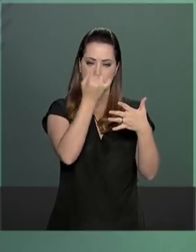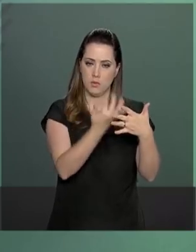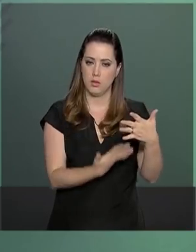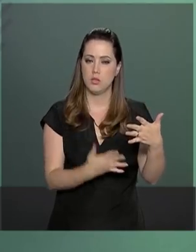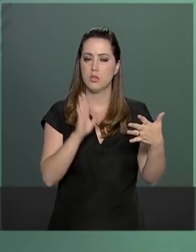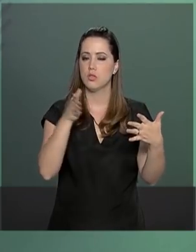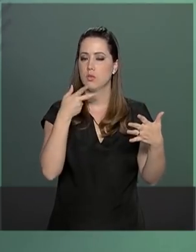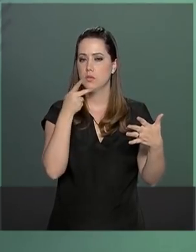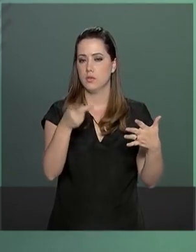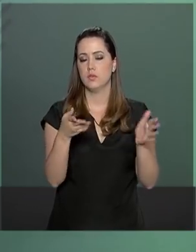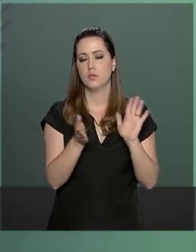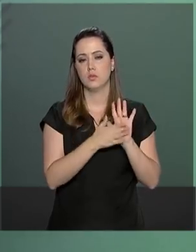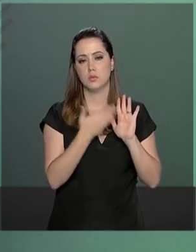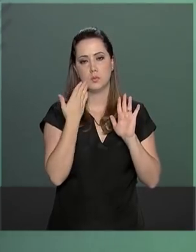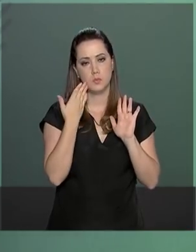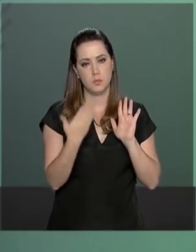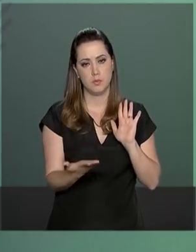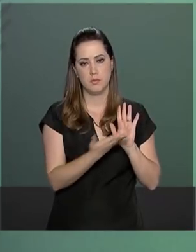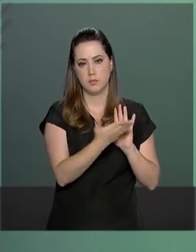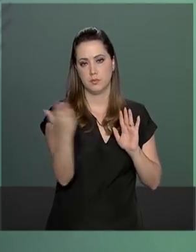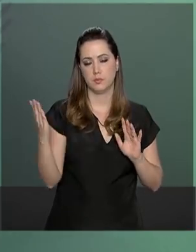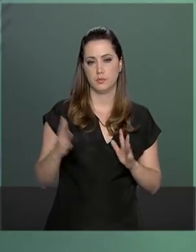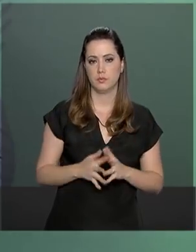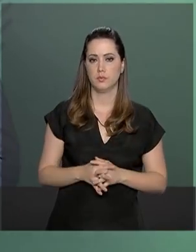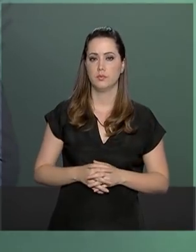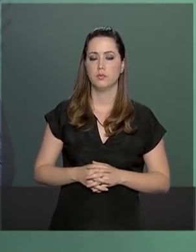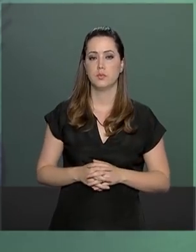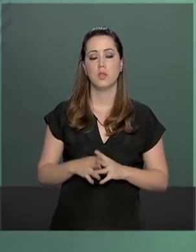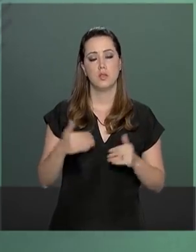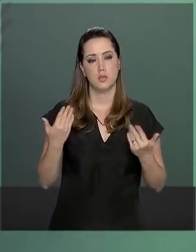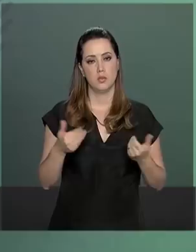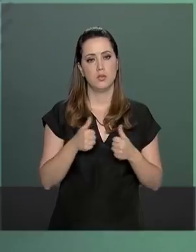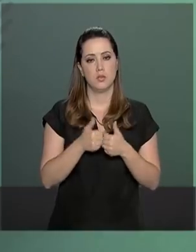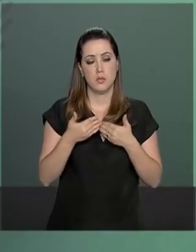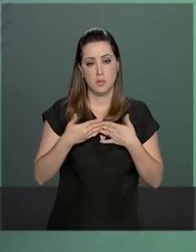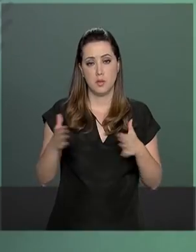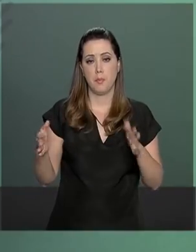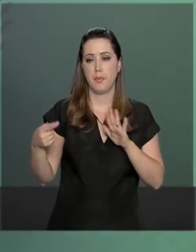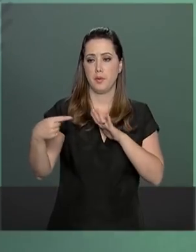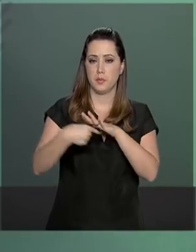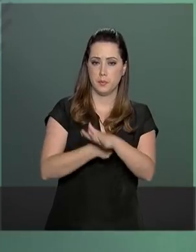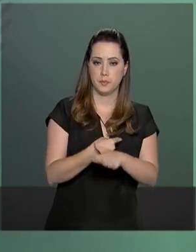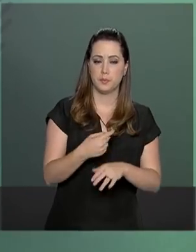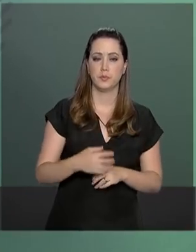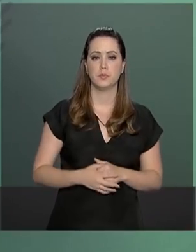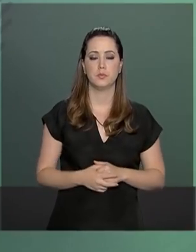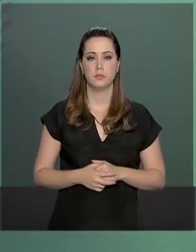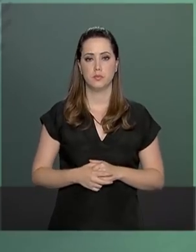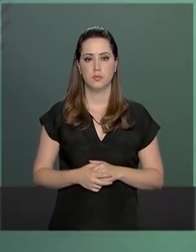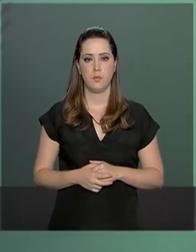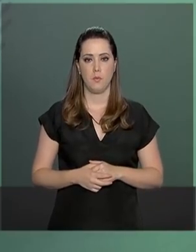nos propusemos a apresentar aos senhores e senhoras estamos aberto às perguntas